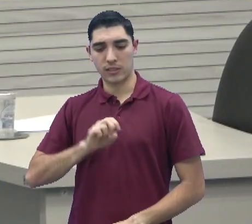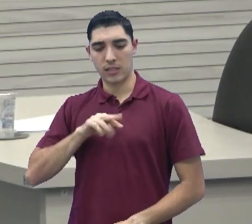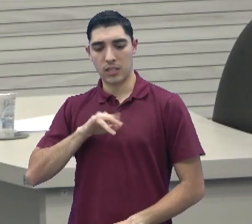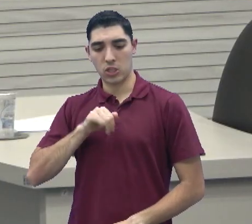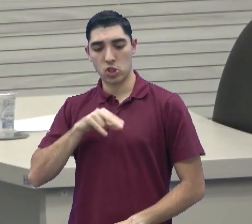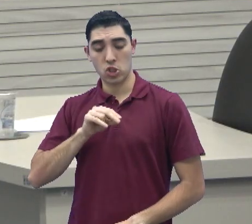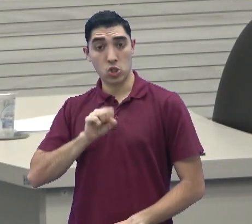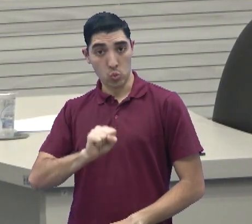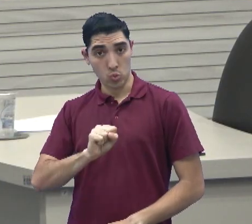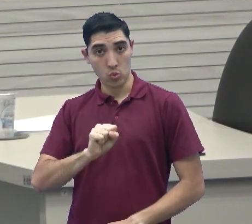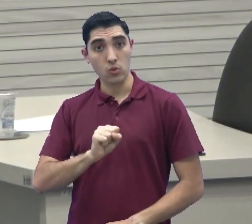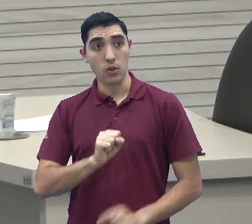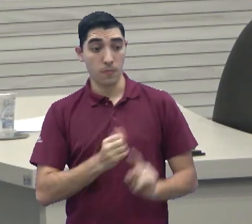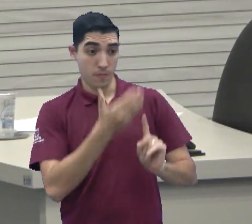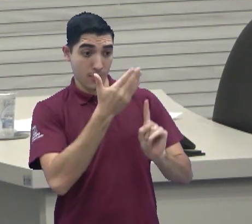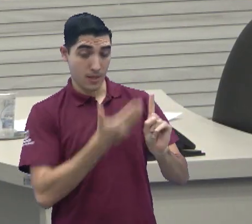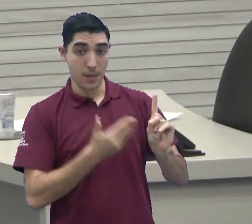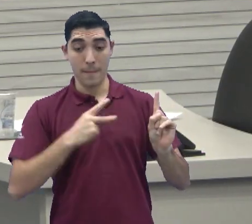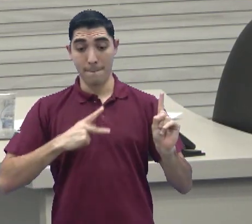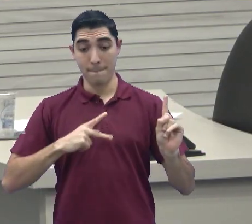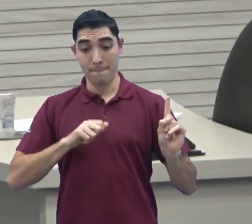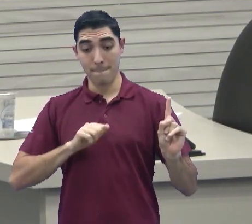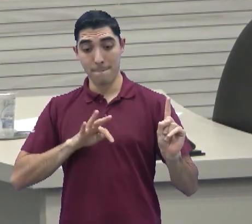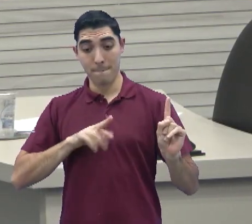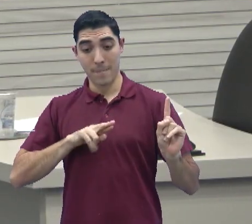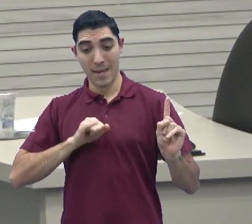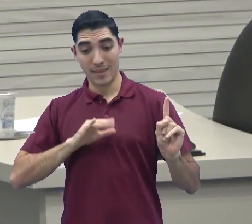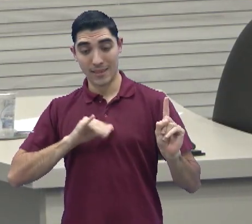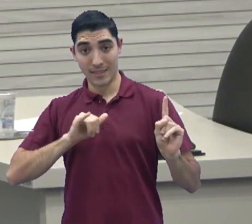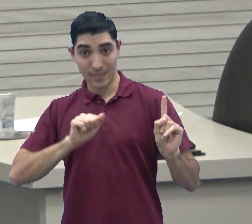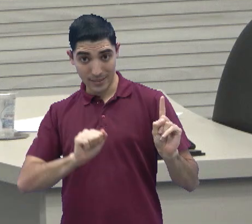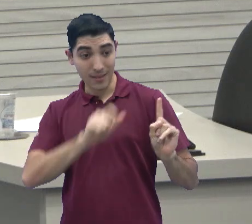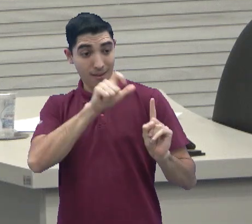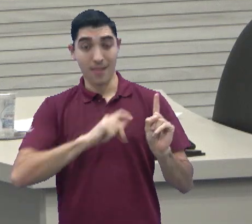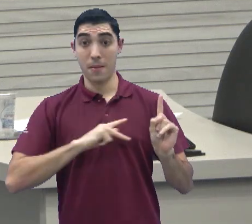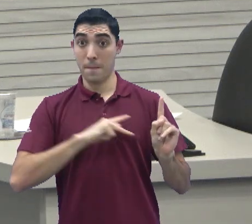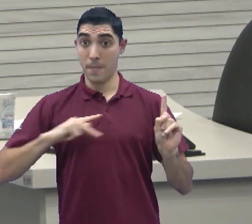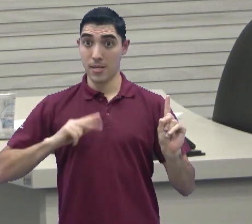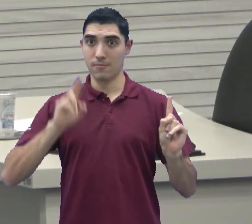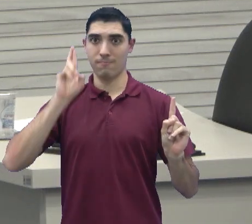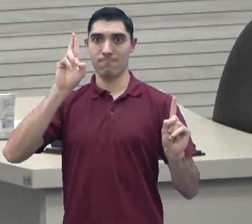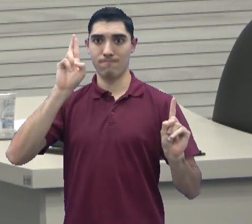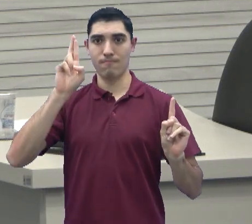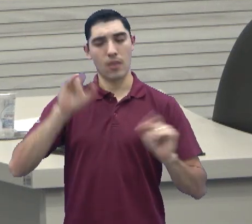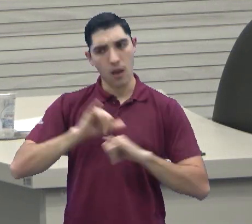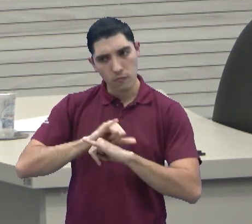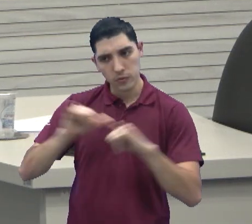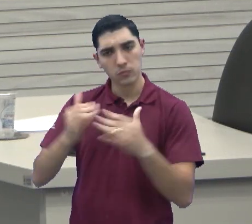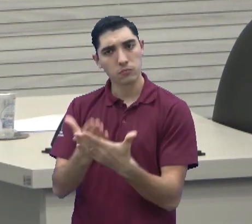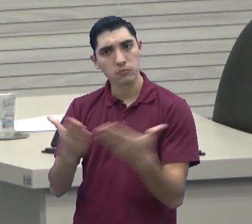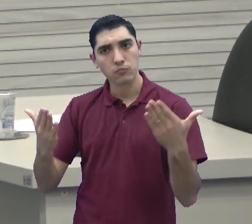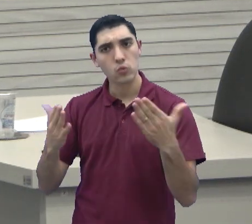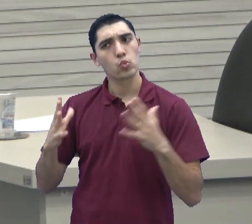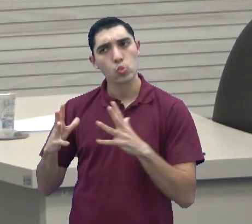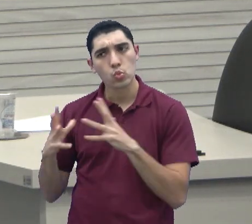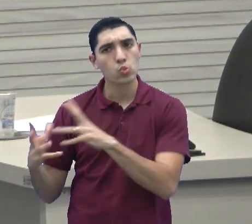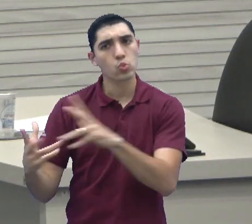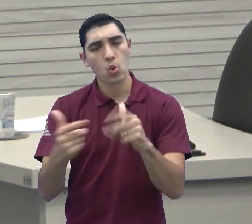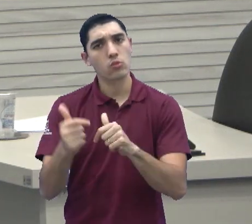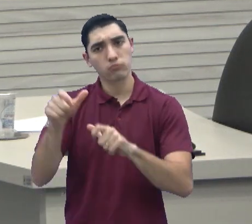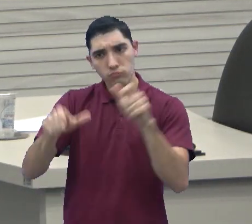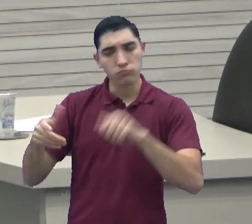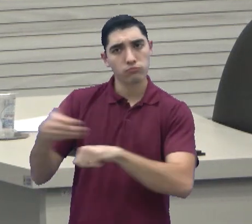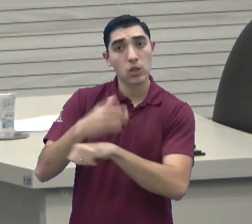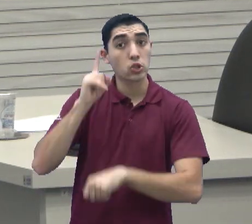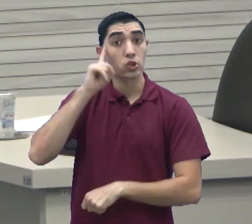lá, que, em nome dela, possamos abraçar todos os vicentinos com essa data especial, no dia 2 de agosto, pelos